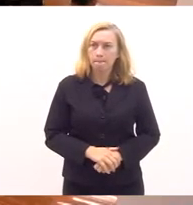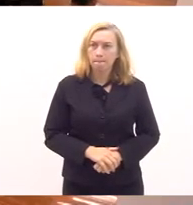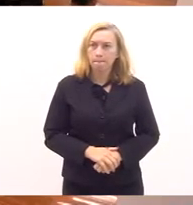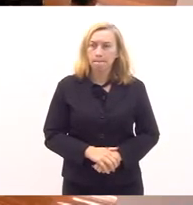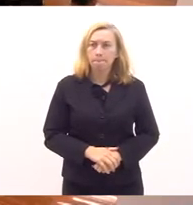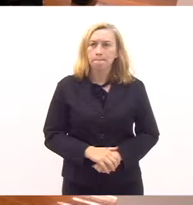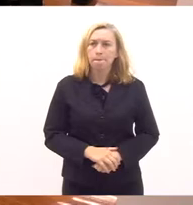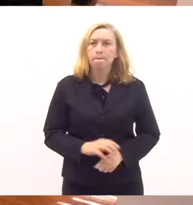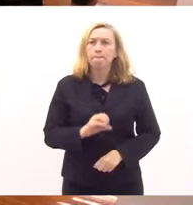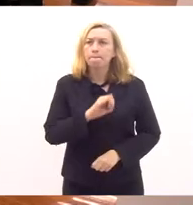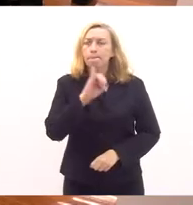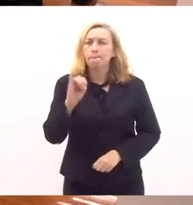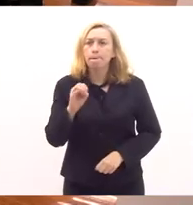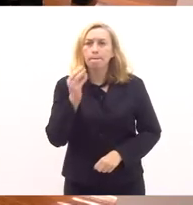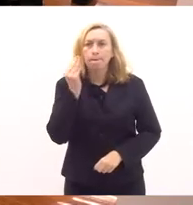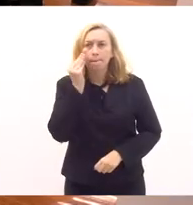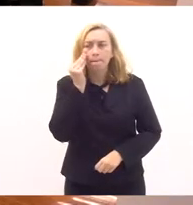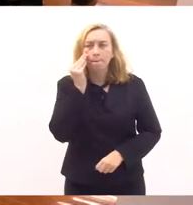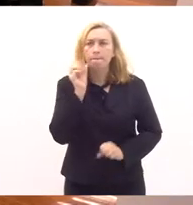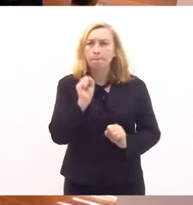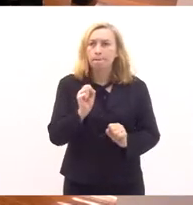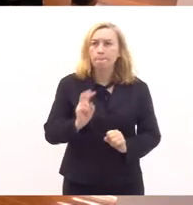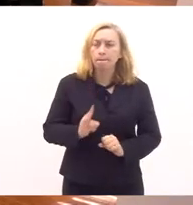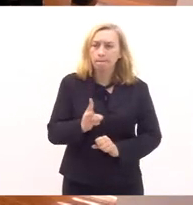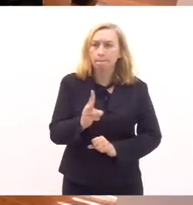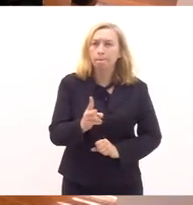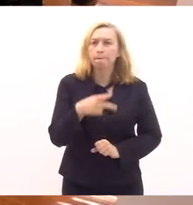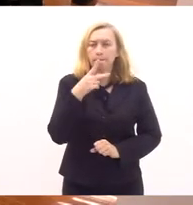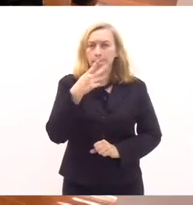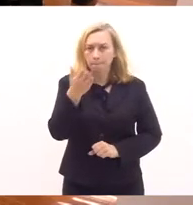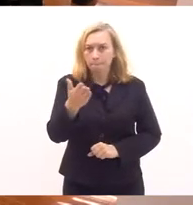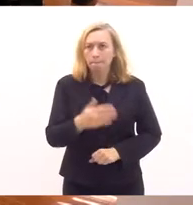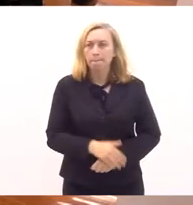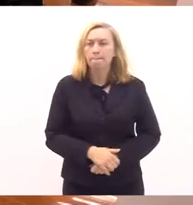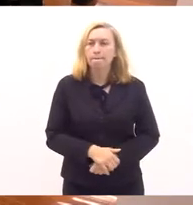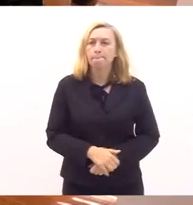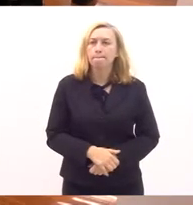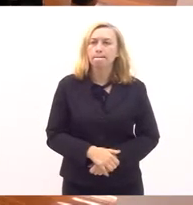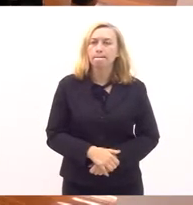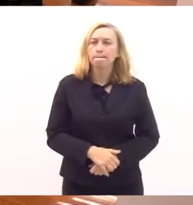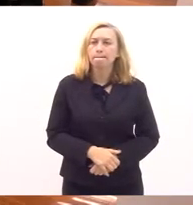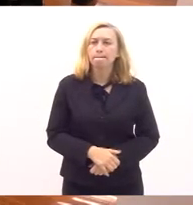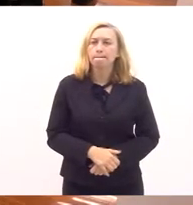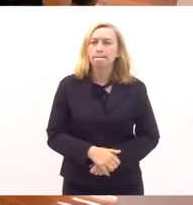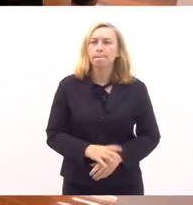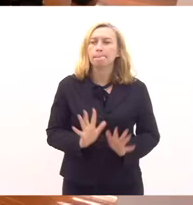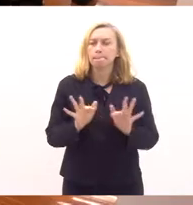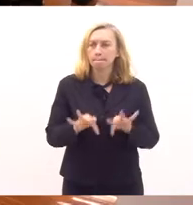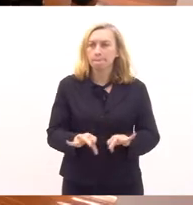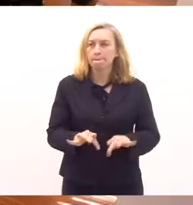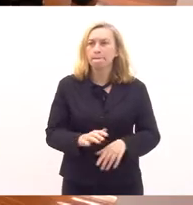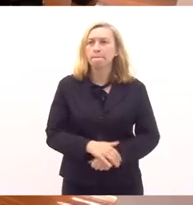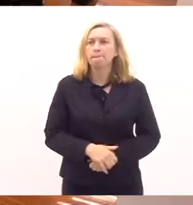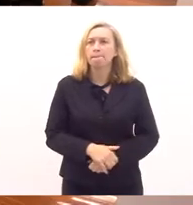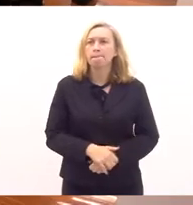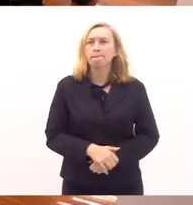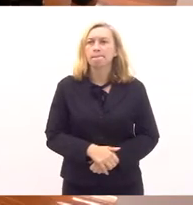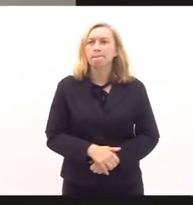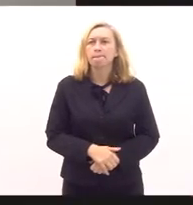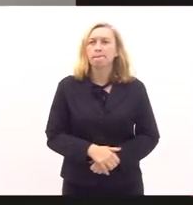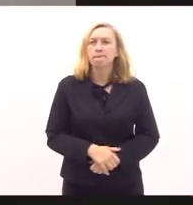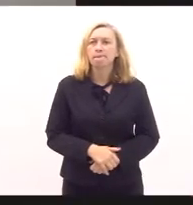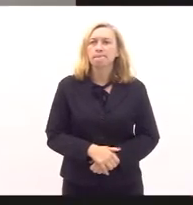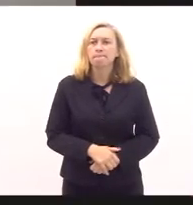Oi, Mônica. Não, Mônica, pode continuar, continuar a sua fala. Tá, só para terminar mesmo, a gente